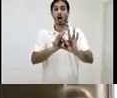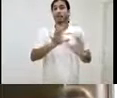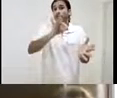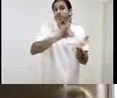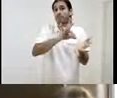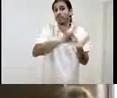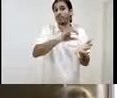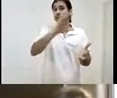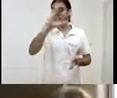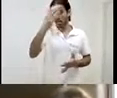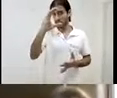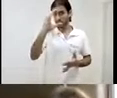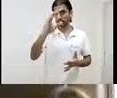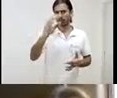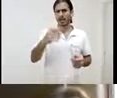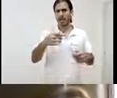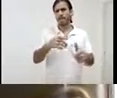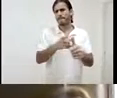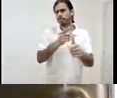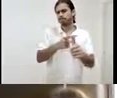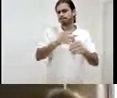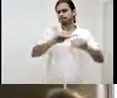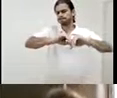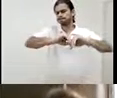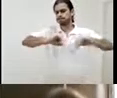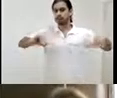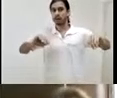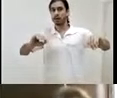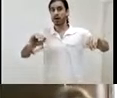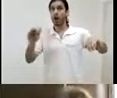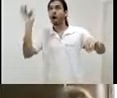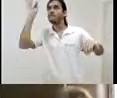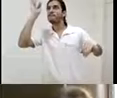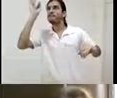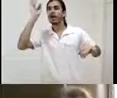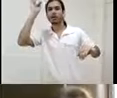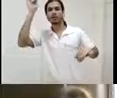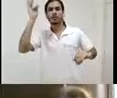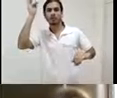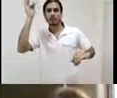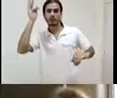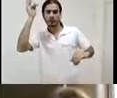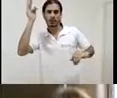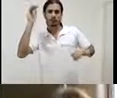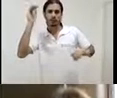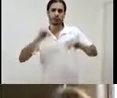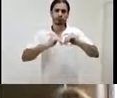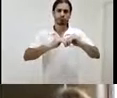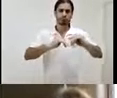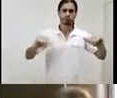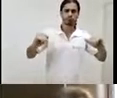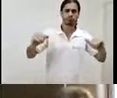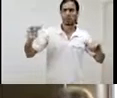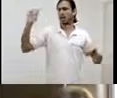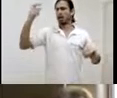a ruptura com a filosofia e a busca de positividade, não só nós só no campo da educação, mas da psicologia, da